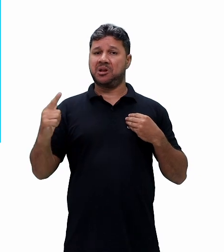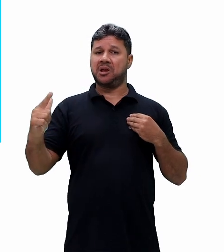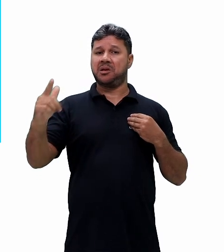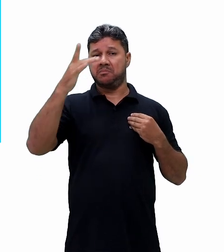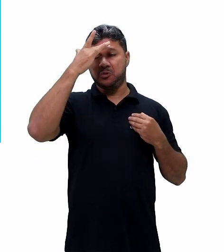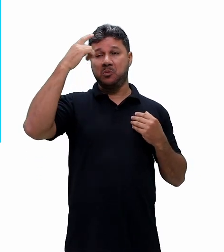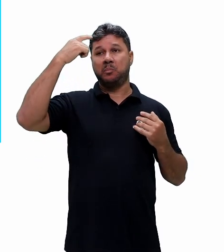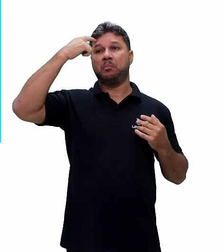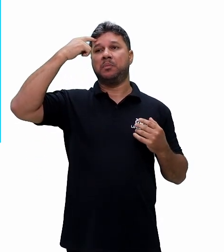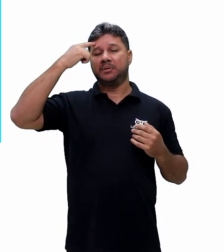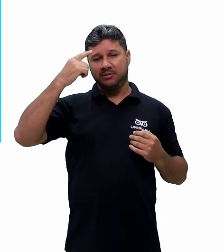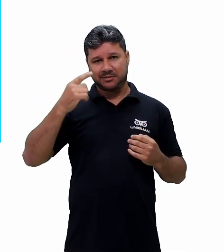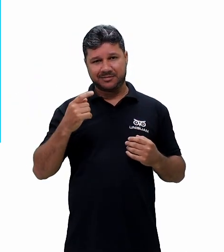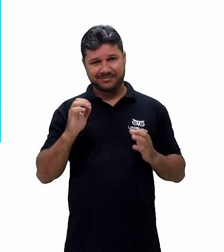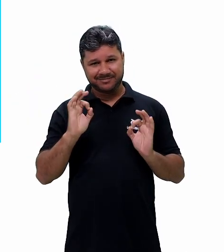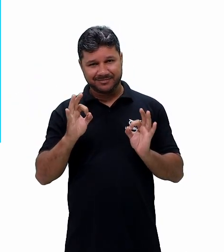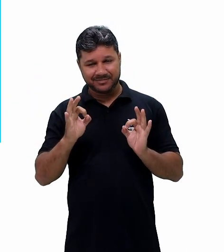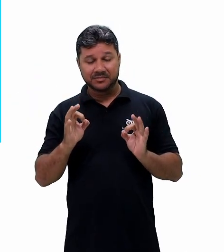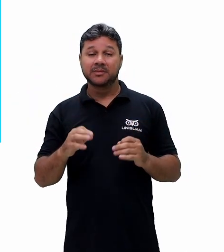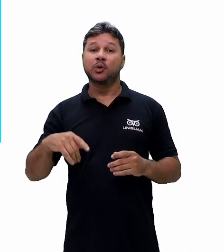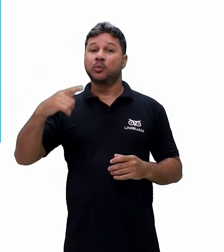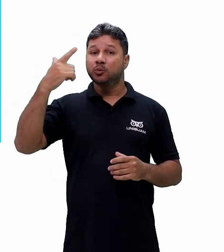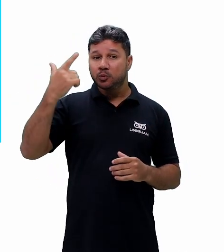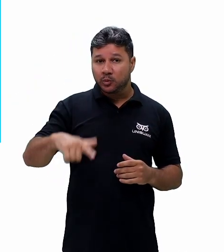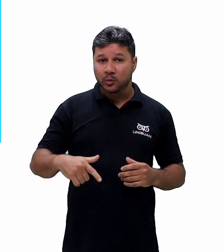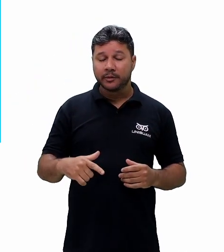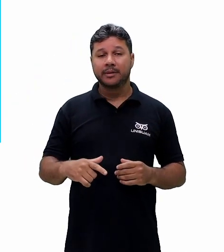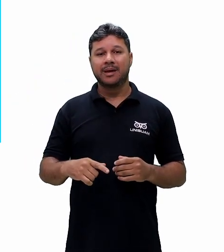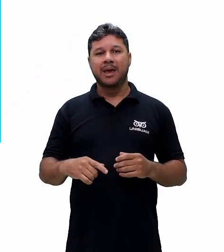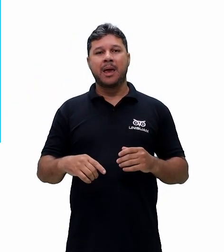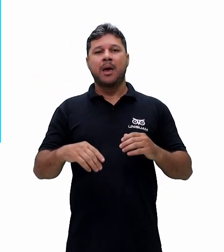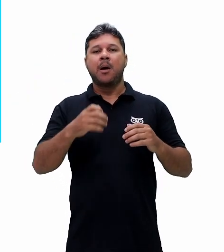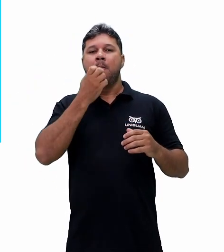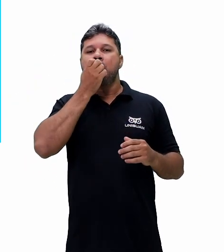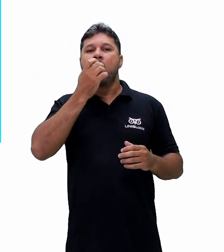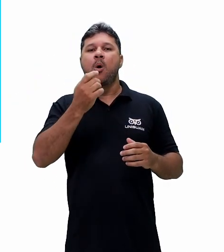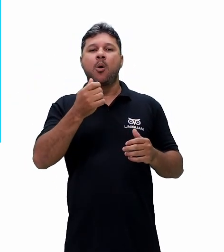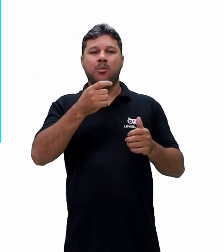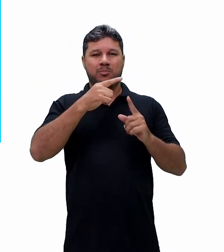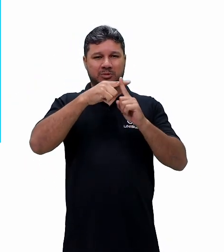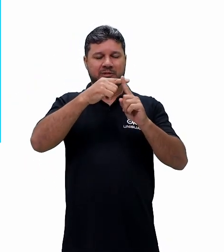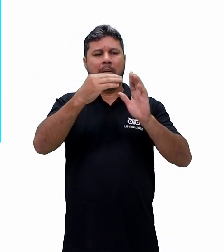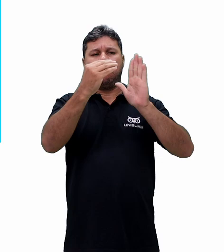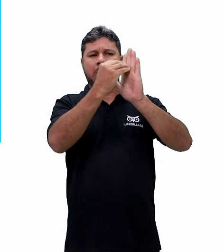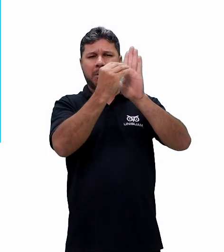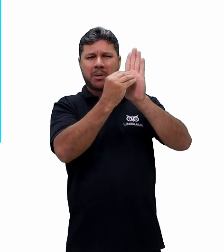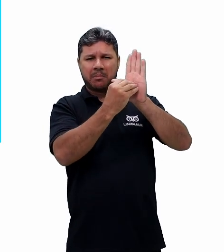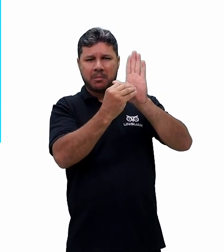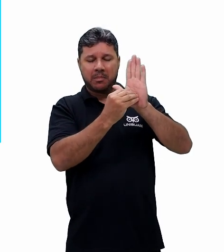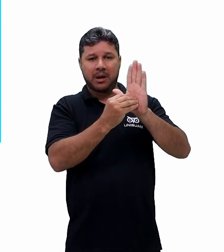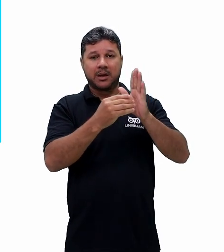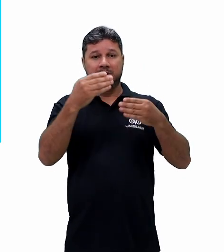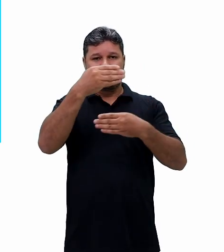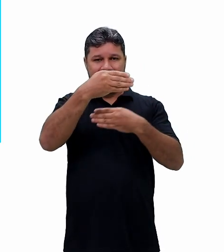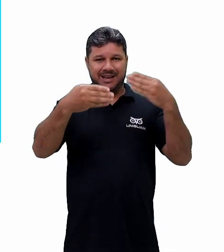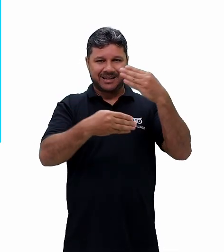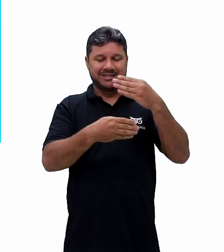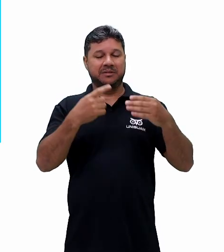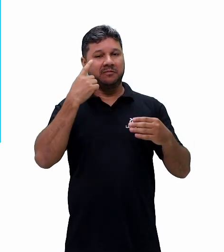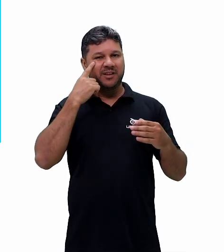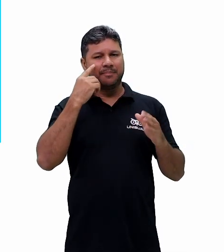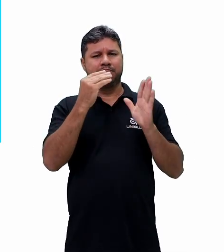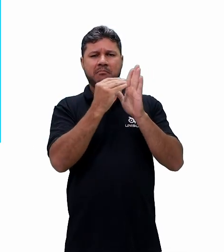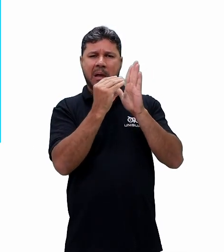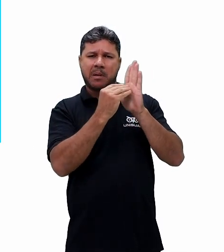pode promover. Tudo bem? Mais uma vez, todos esses benefícios